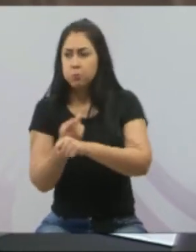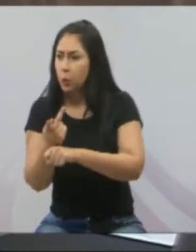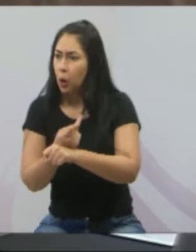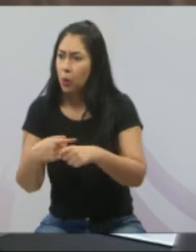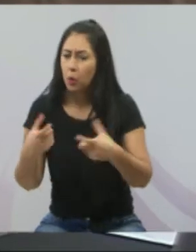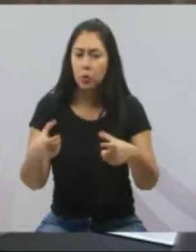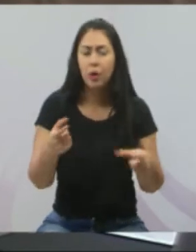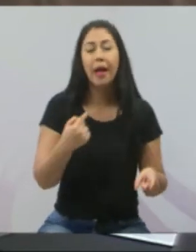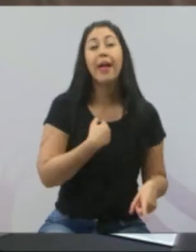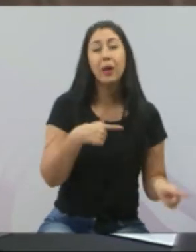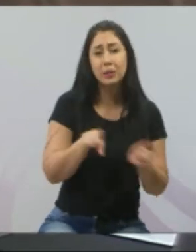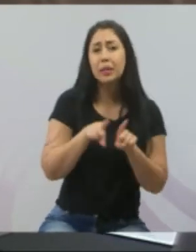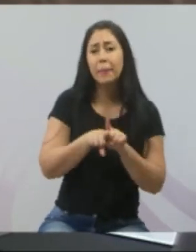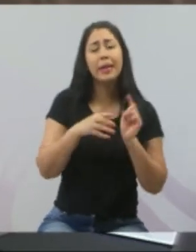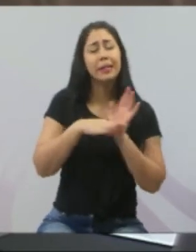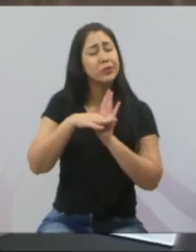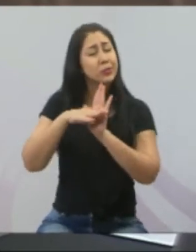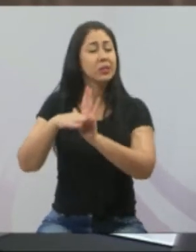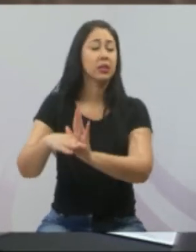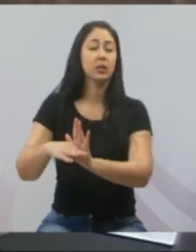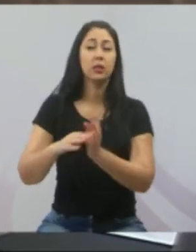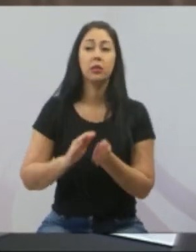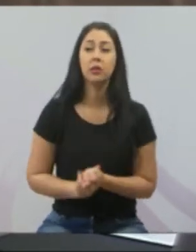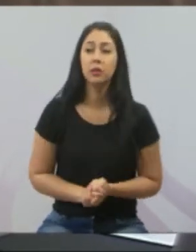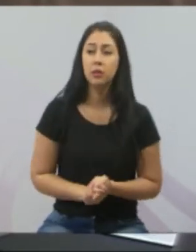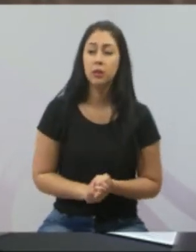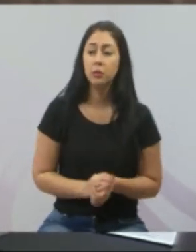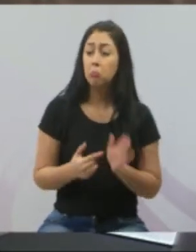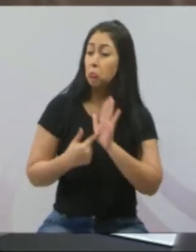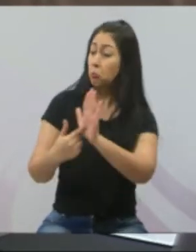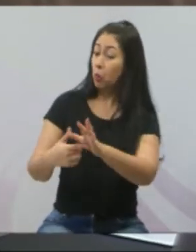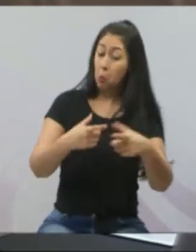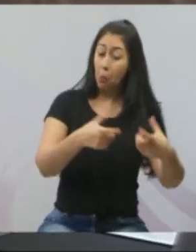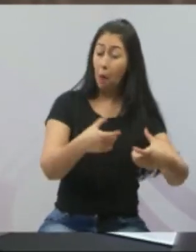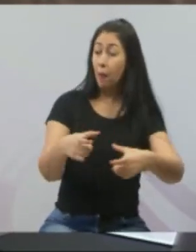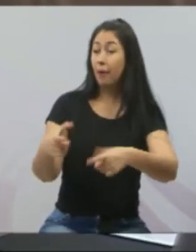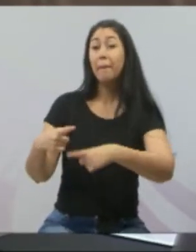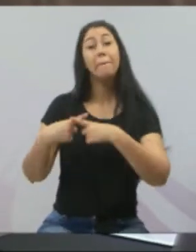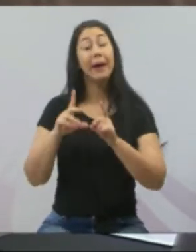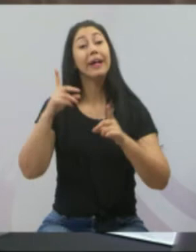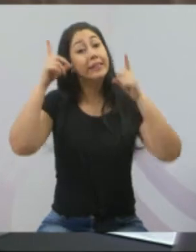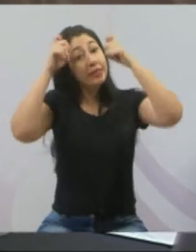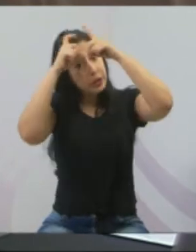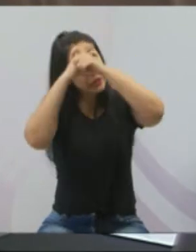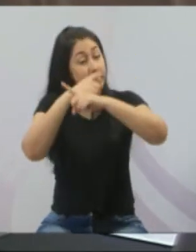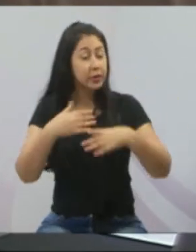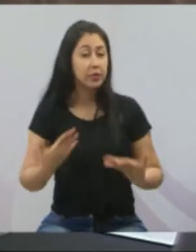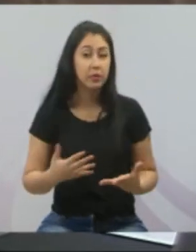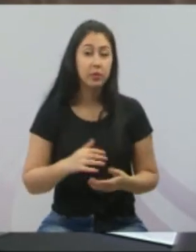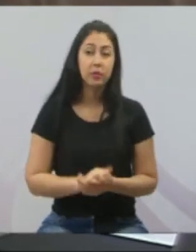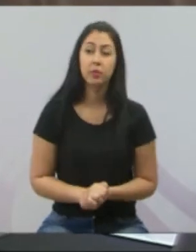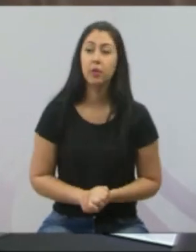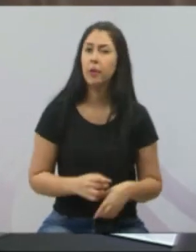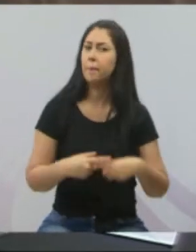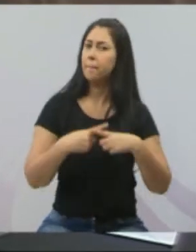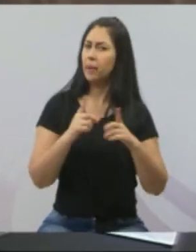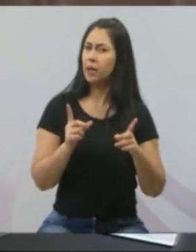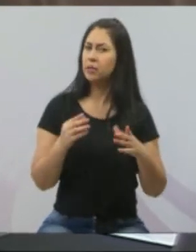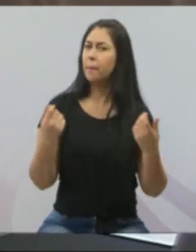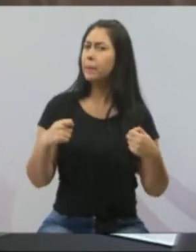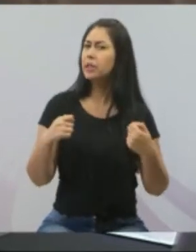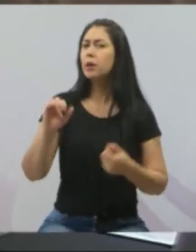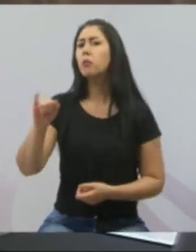Meia Lua. Há vários dias o referido trecho está com as luzes do poste apagadas. Saliento que ali é uma entrada importante para esta